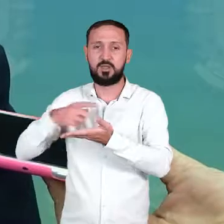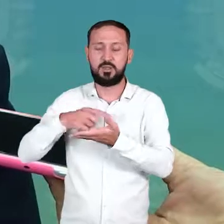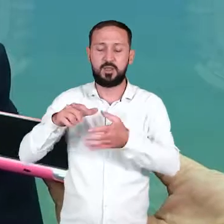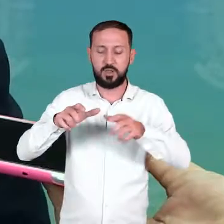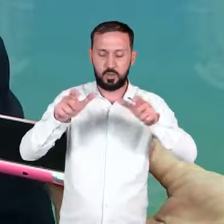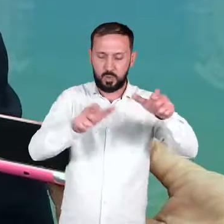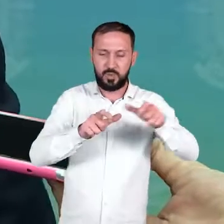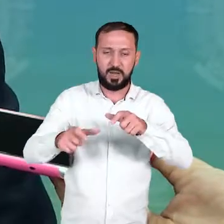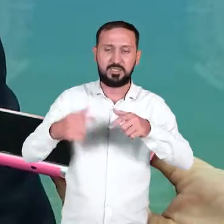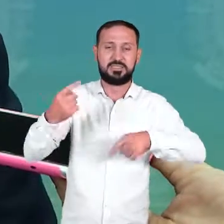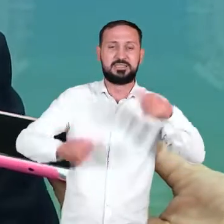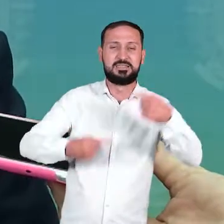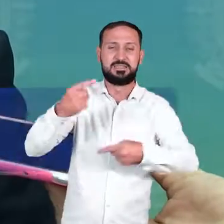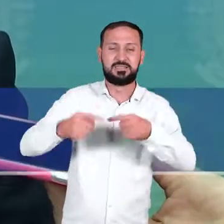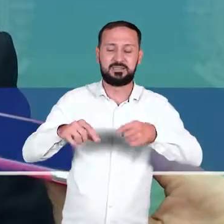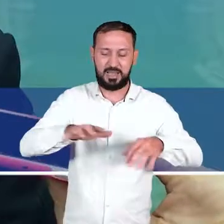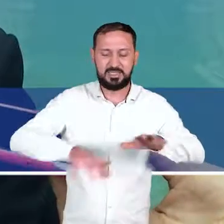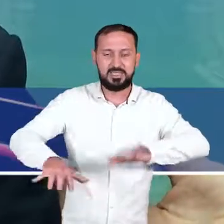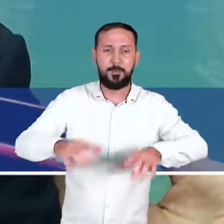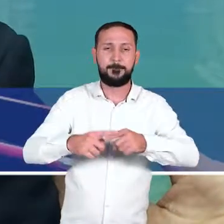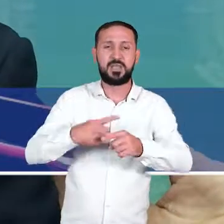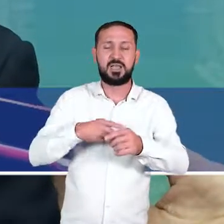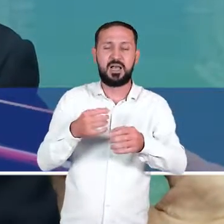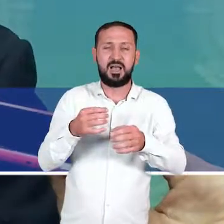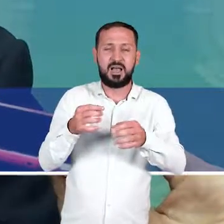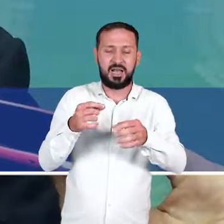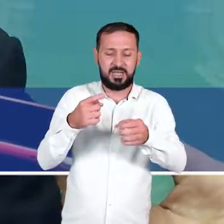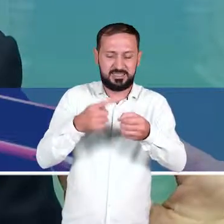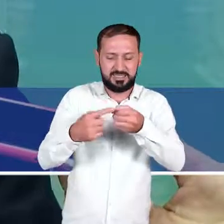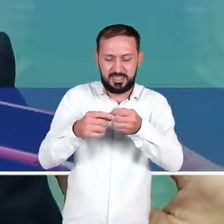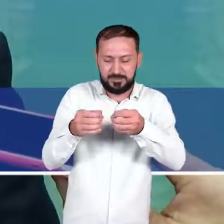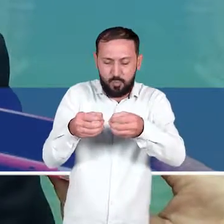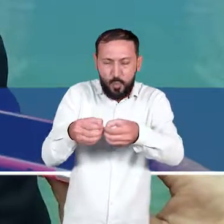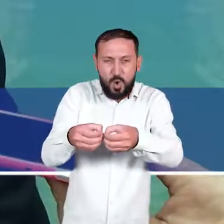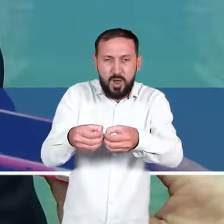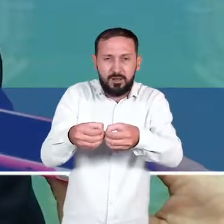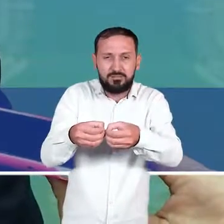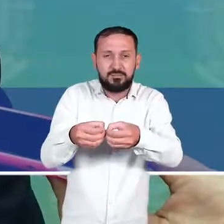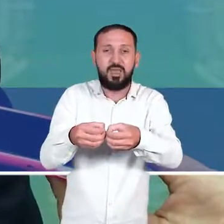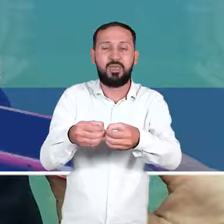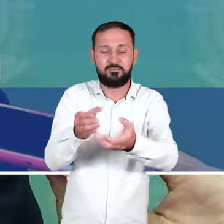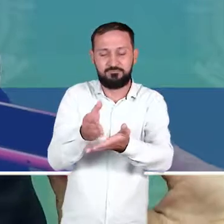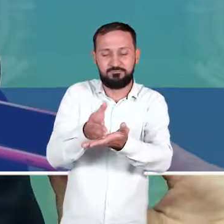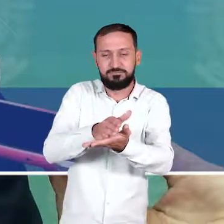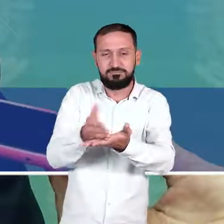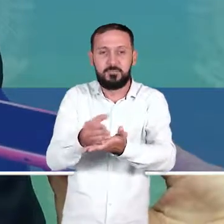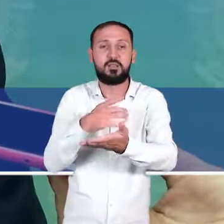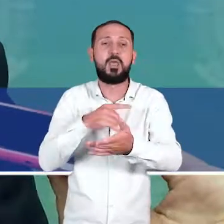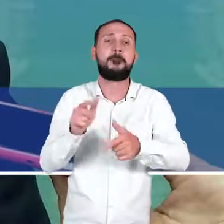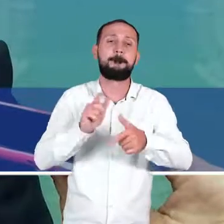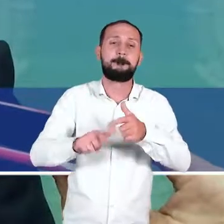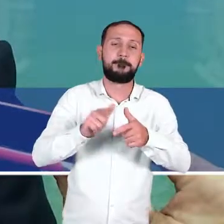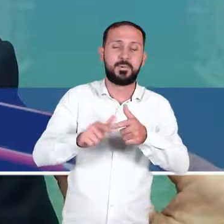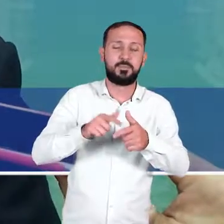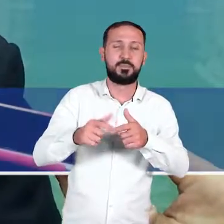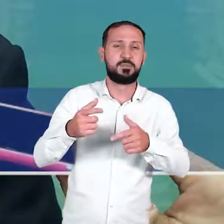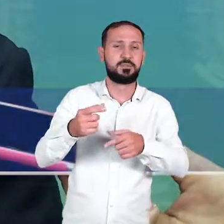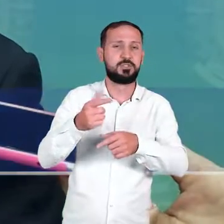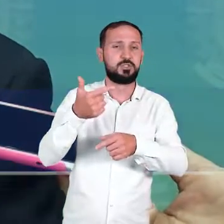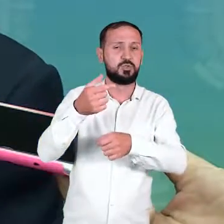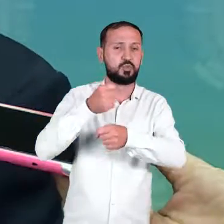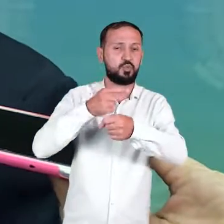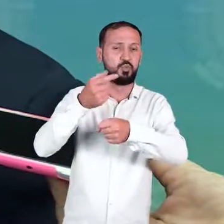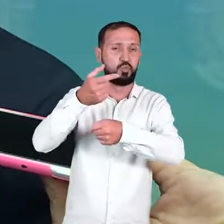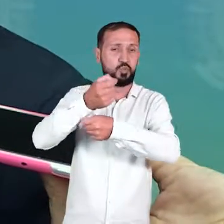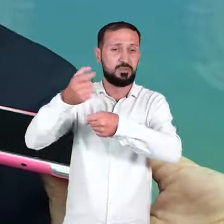de território, como as duas cidades são muito próximas, existem problemas de disputa territorial de